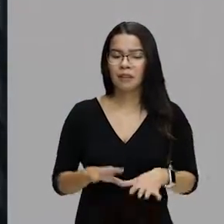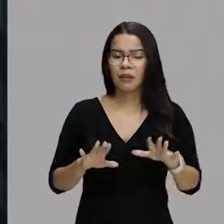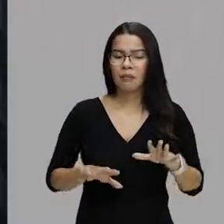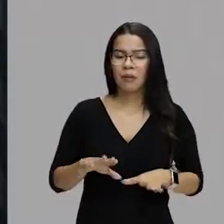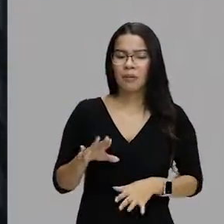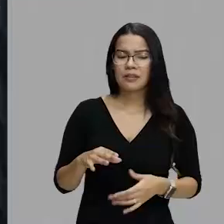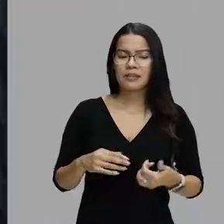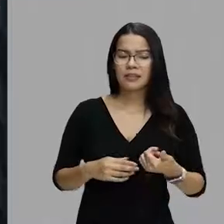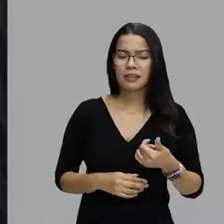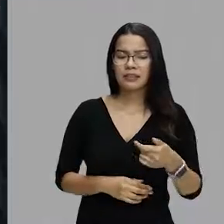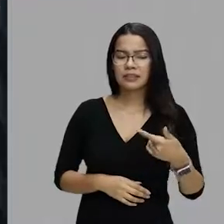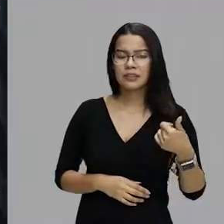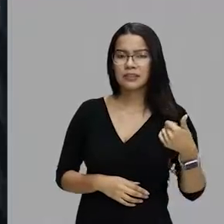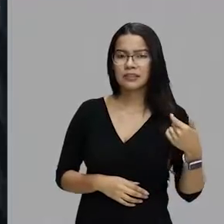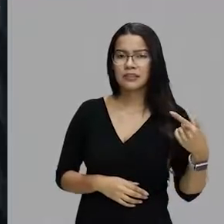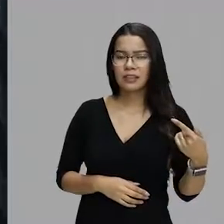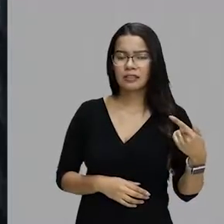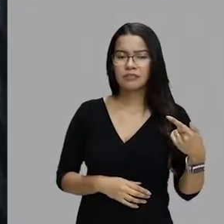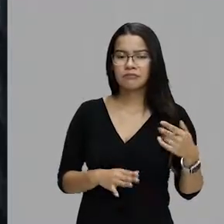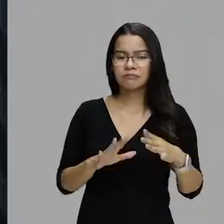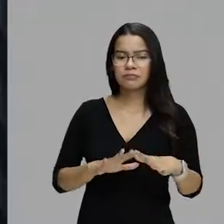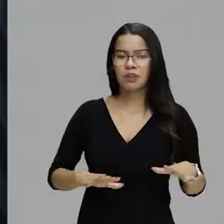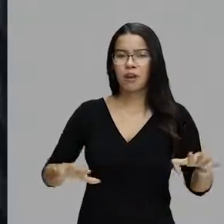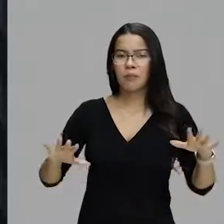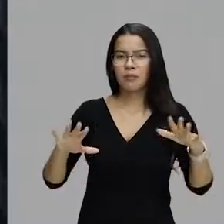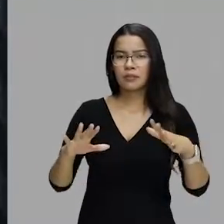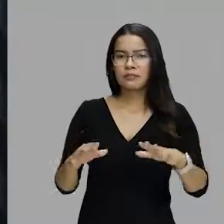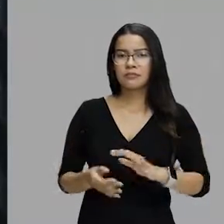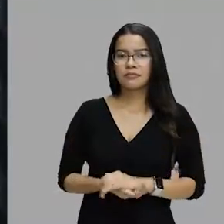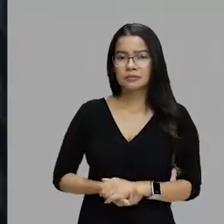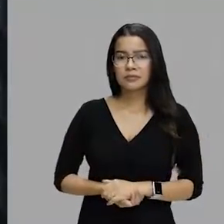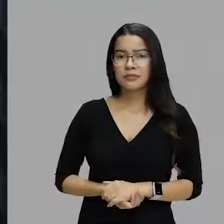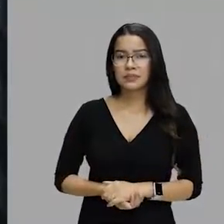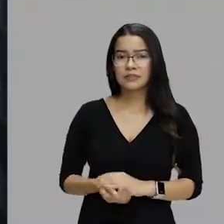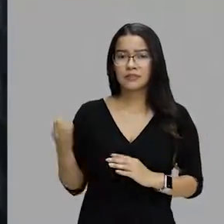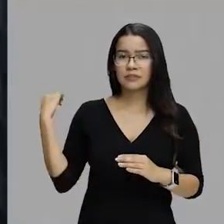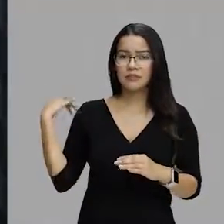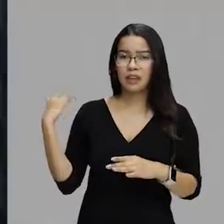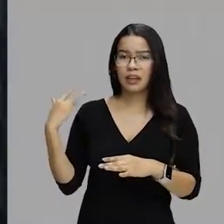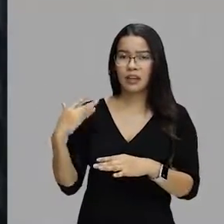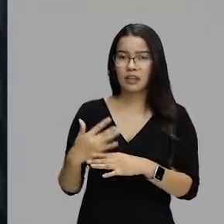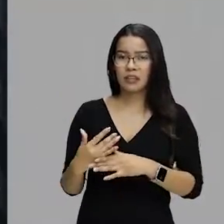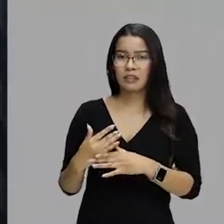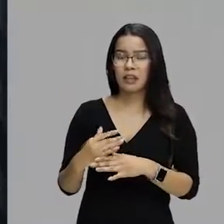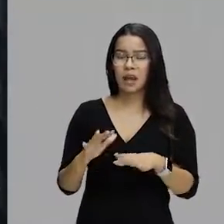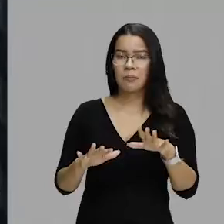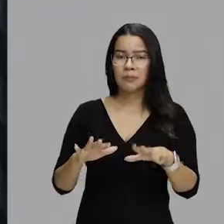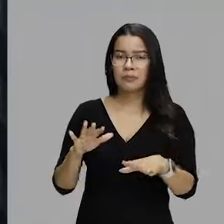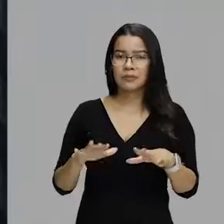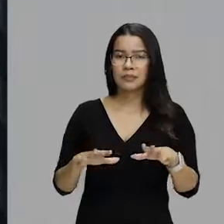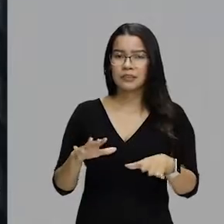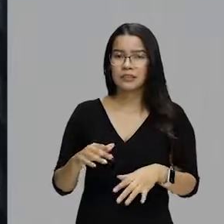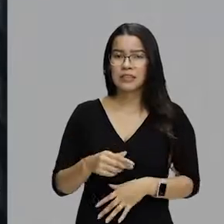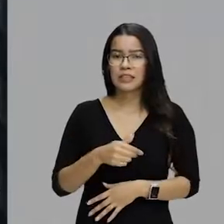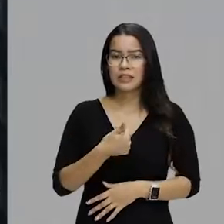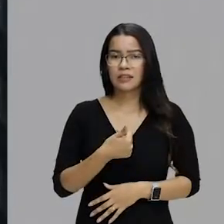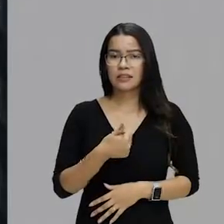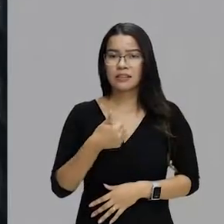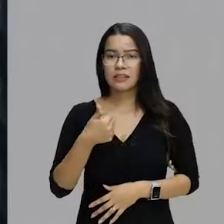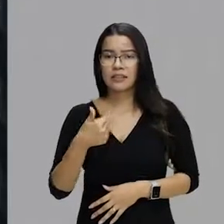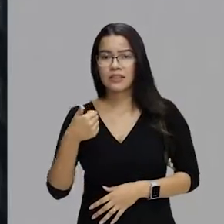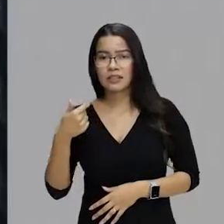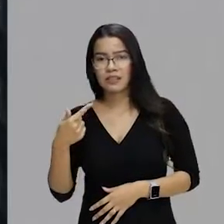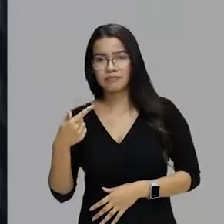Aproximadamente aí 117 quilômetros quadrados. Os Estados Unidos vão incorporar aproximadamente